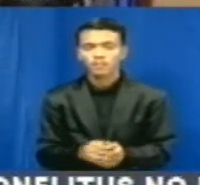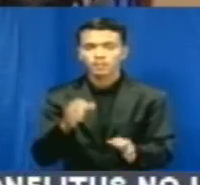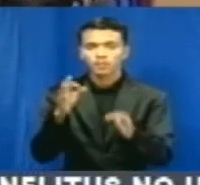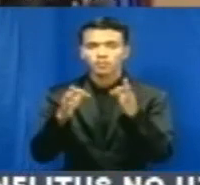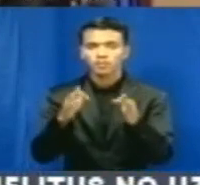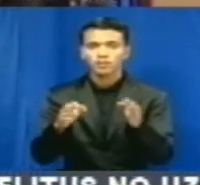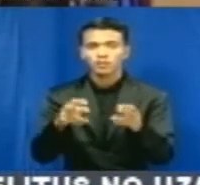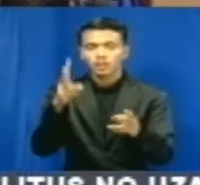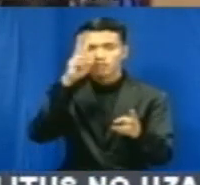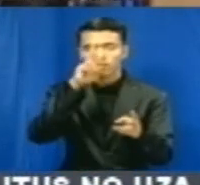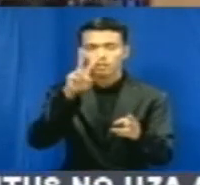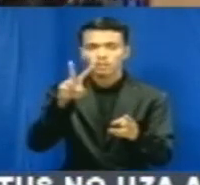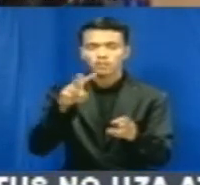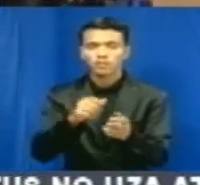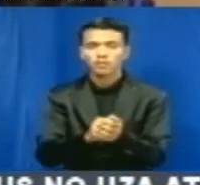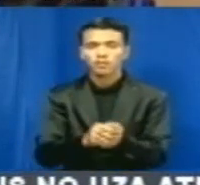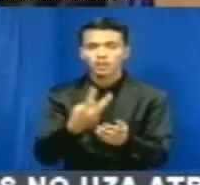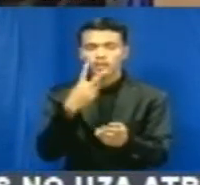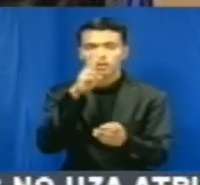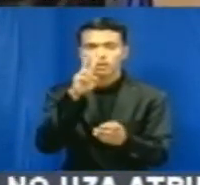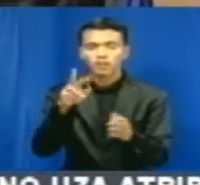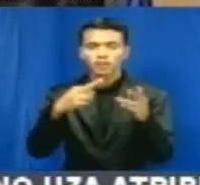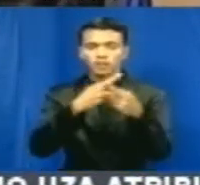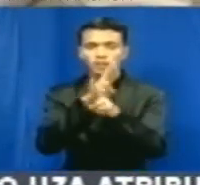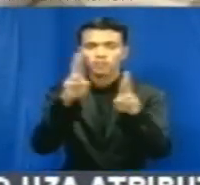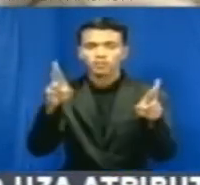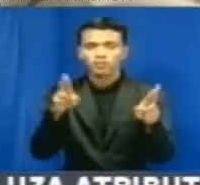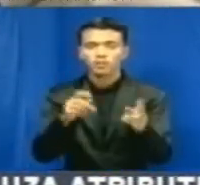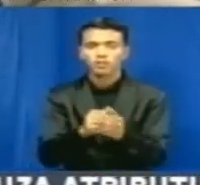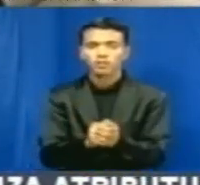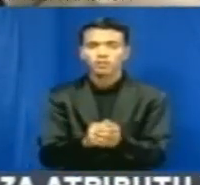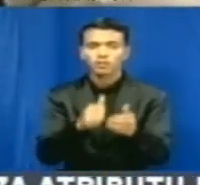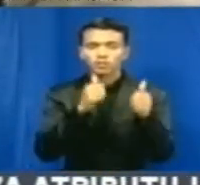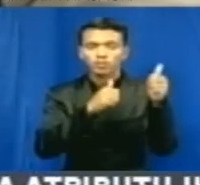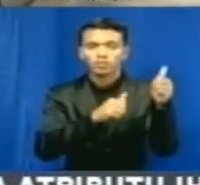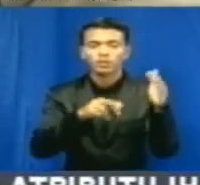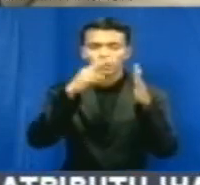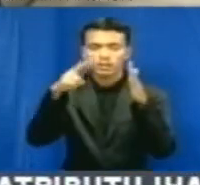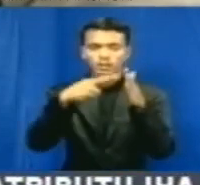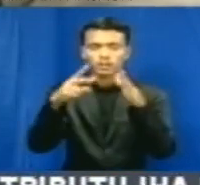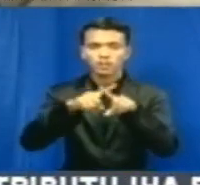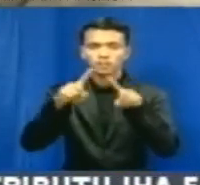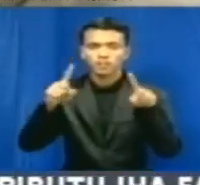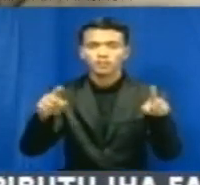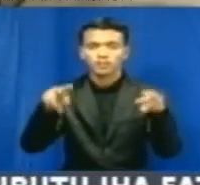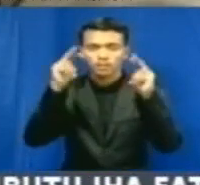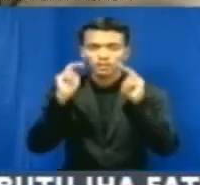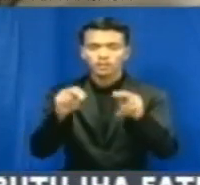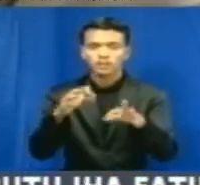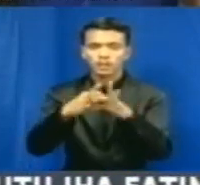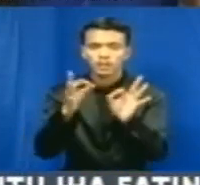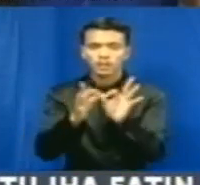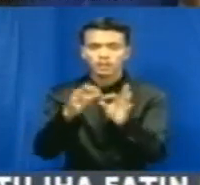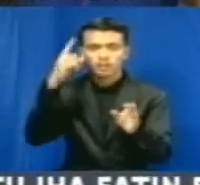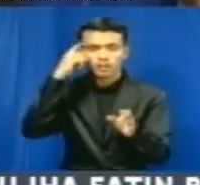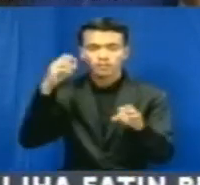Entretanto, o avaliador Fernando Anjam avalia resultado preliminário tuir do uniformato, mas bem precisa radia, tamba